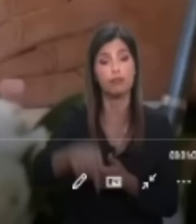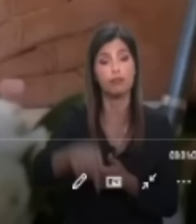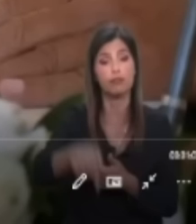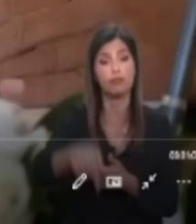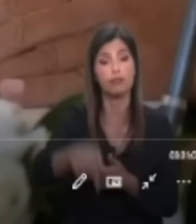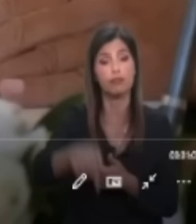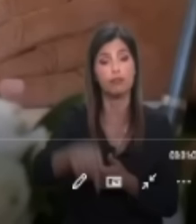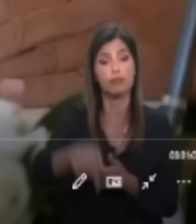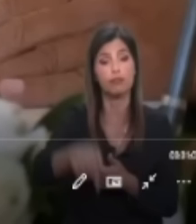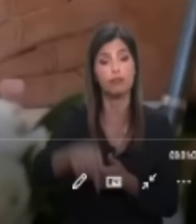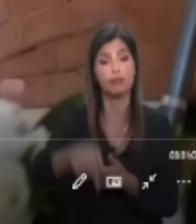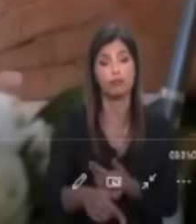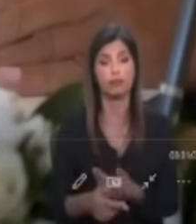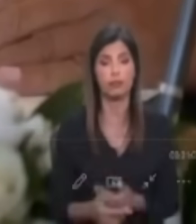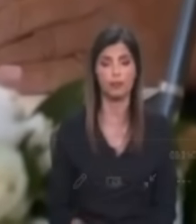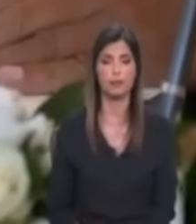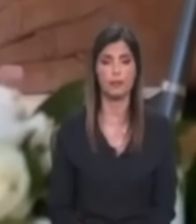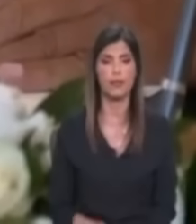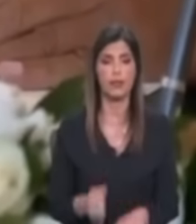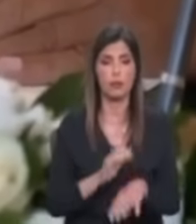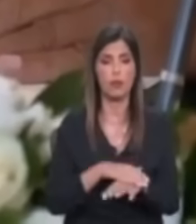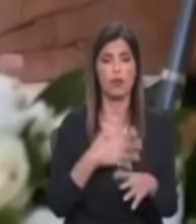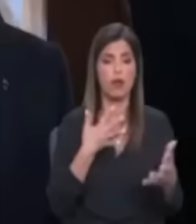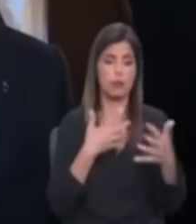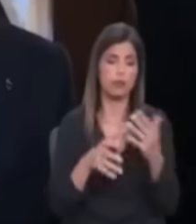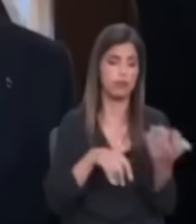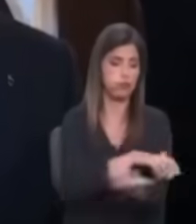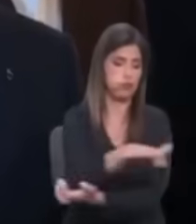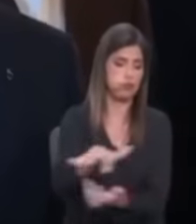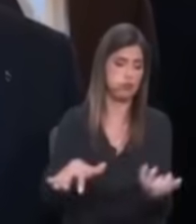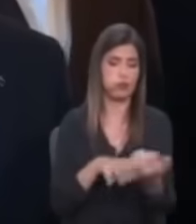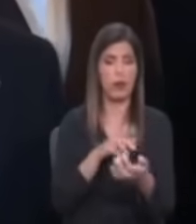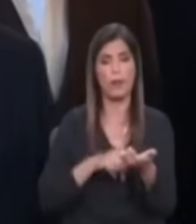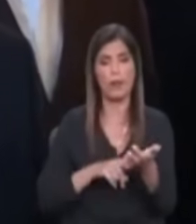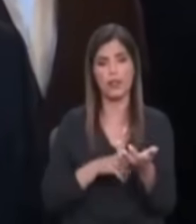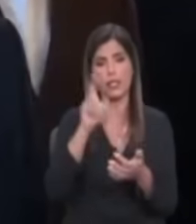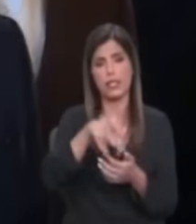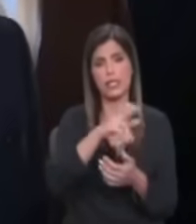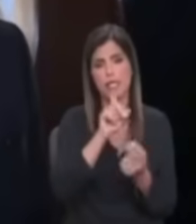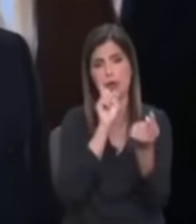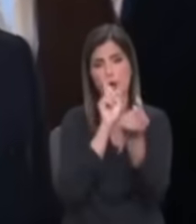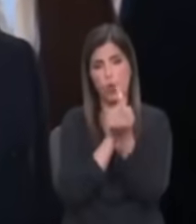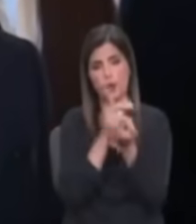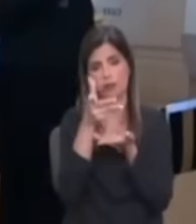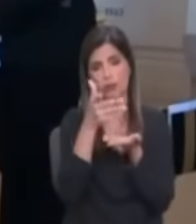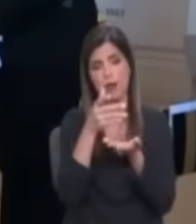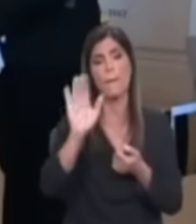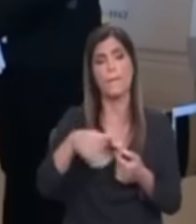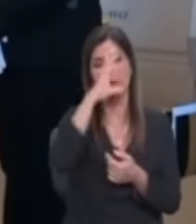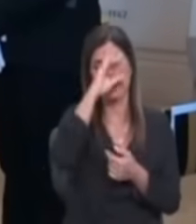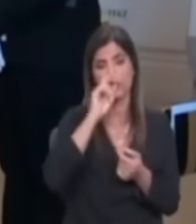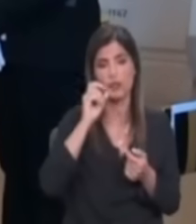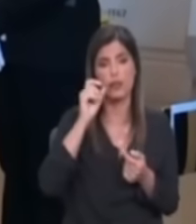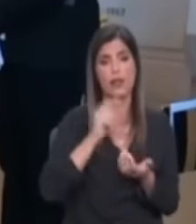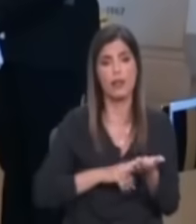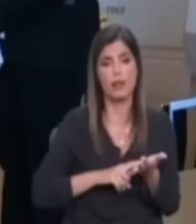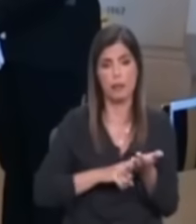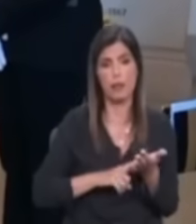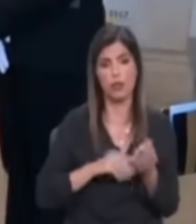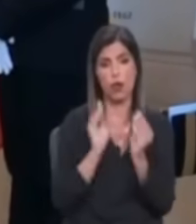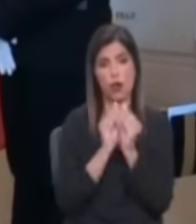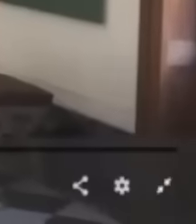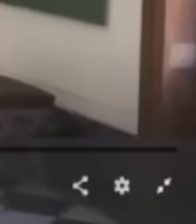já ouvi mais enérgico, verdade seja dita. Devido ao ataque na Bélgica, foi também cancelado um encontro bilateral com o primeiro-ministro belga, previsto para